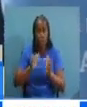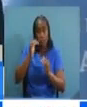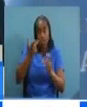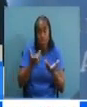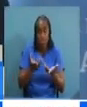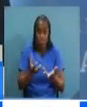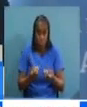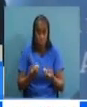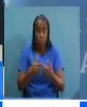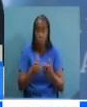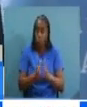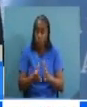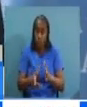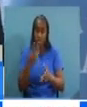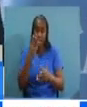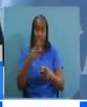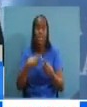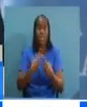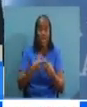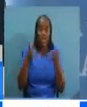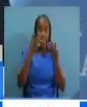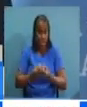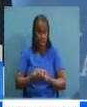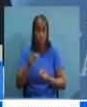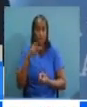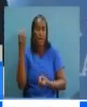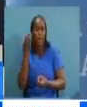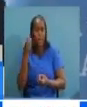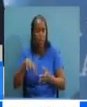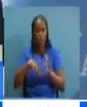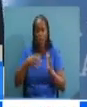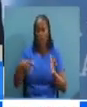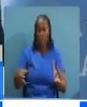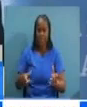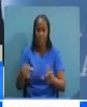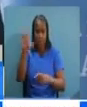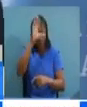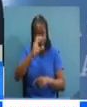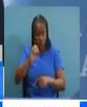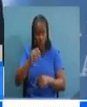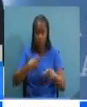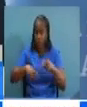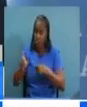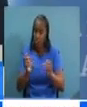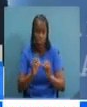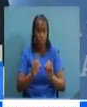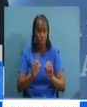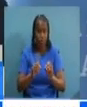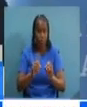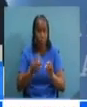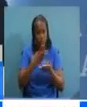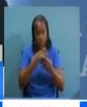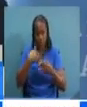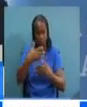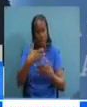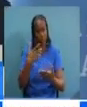tudo isso, 3 anos de seca. Ou seja, um ambiente extremamente complexo, onde o governo não fugiu, enfrentou